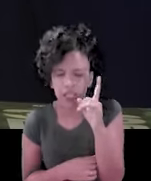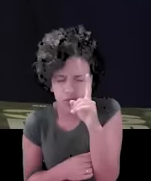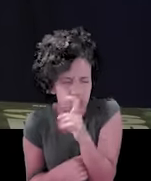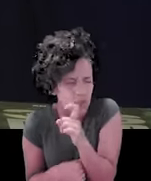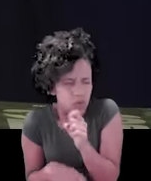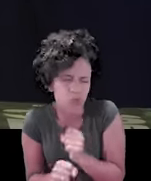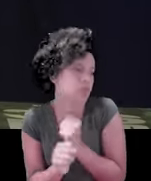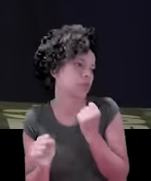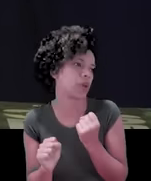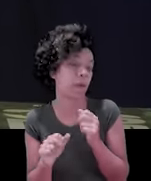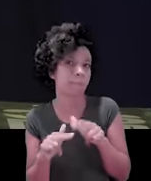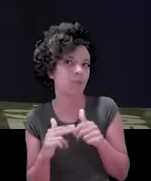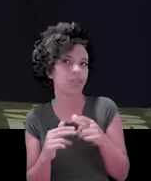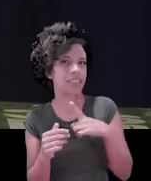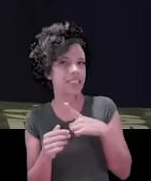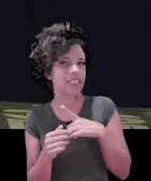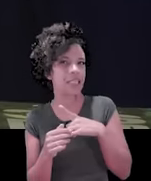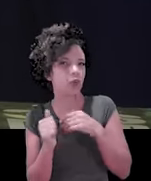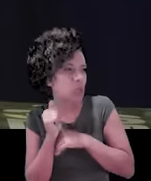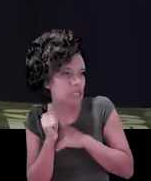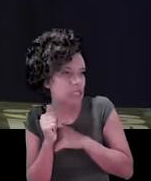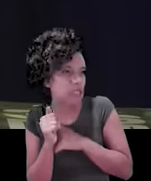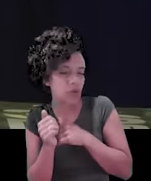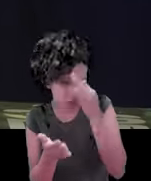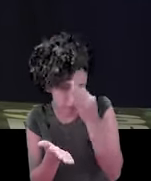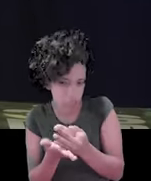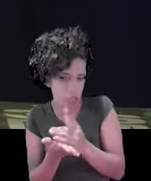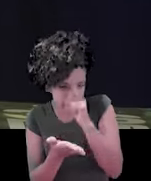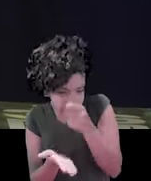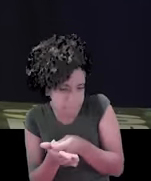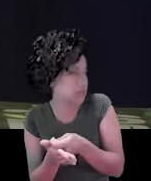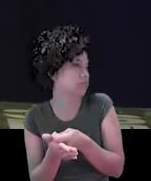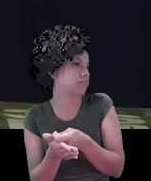busca mistério da Fé fica ferro Paradox